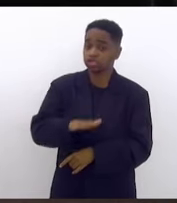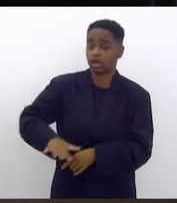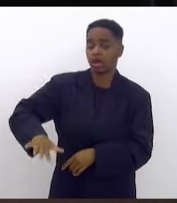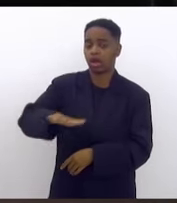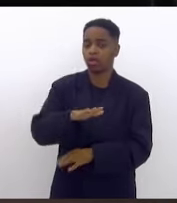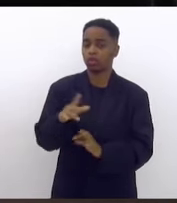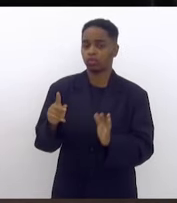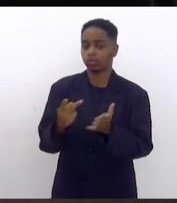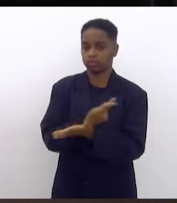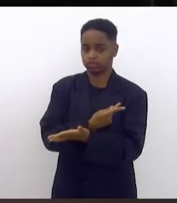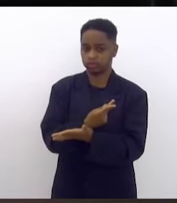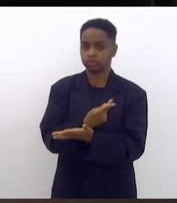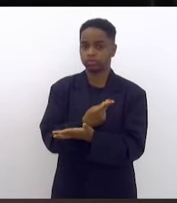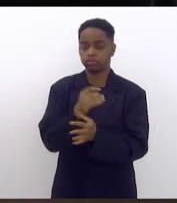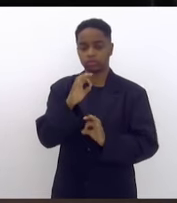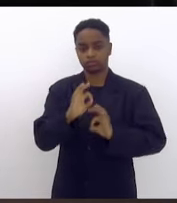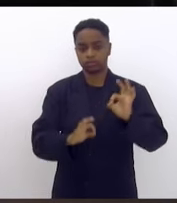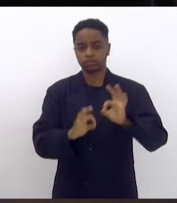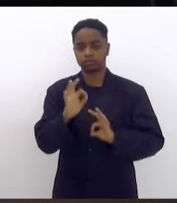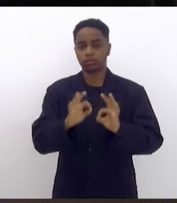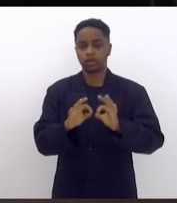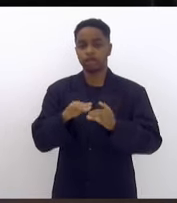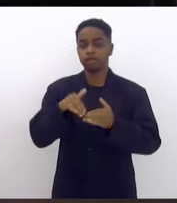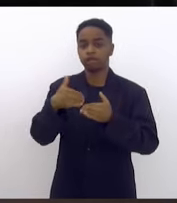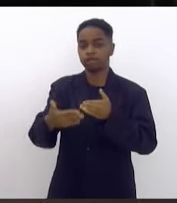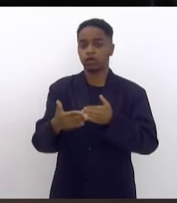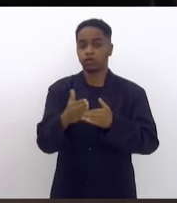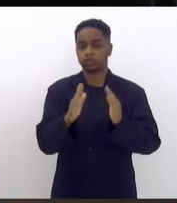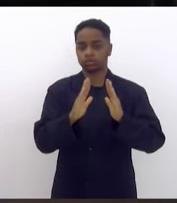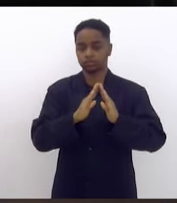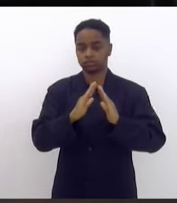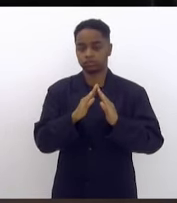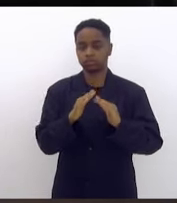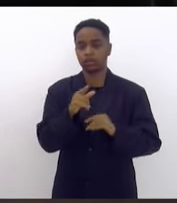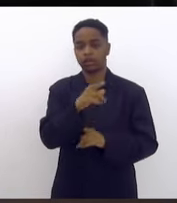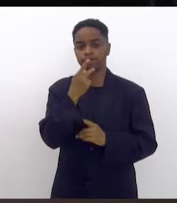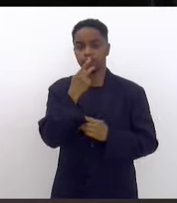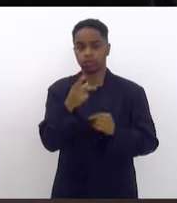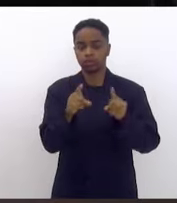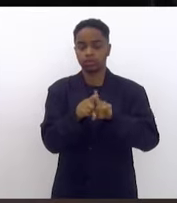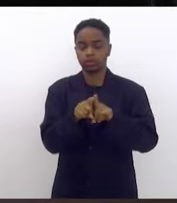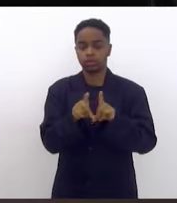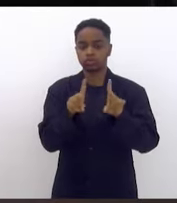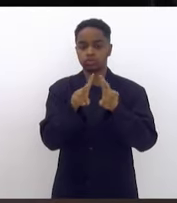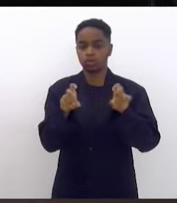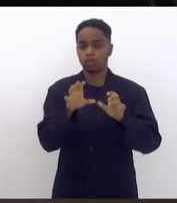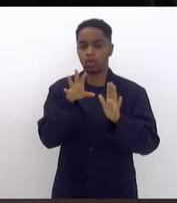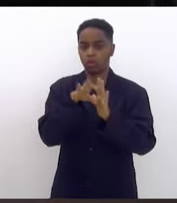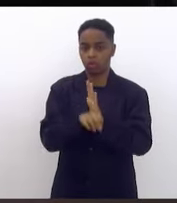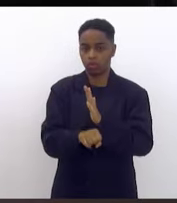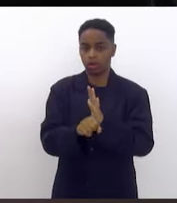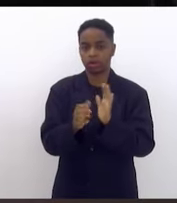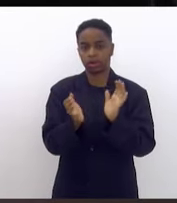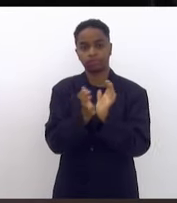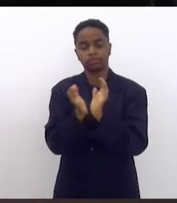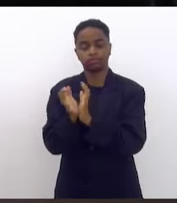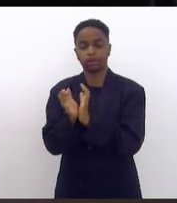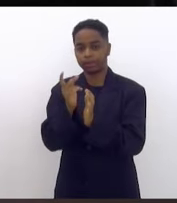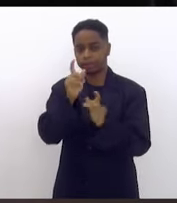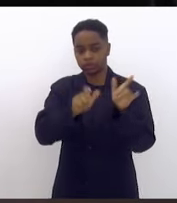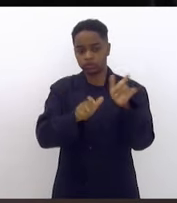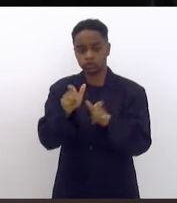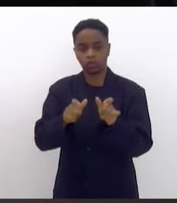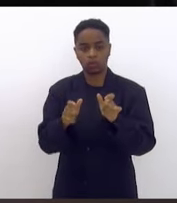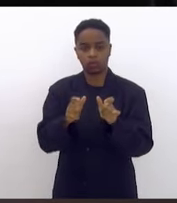a implementação desses hidrômetros na calçada. Ele citou a questão do furto por parte dos cracudos, e eu cito aqui também